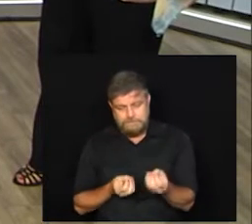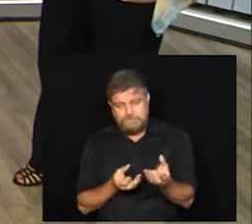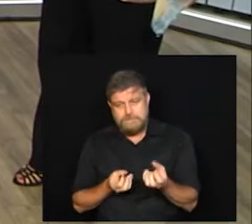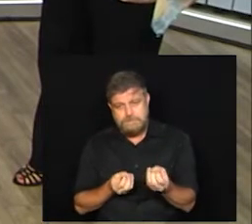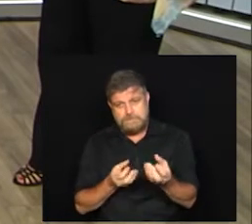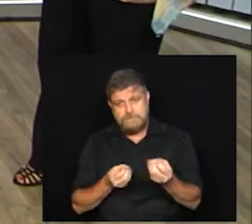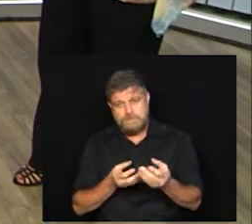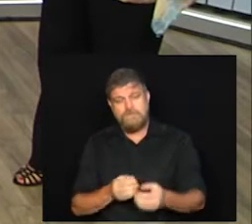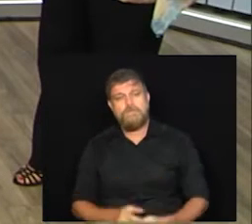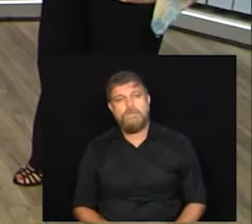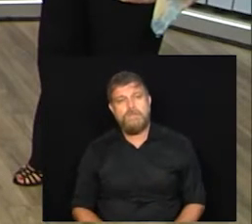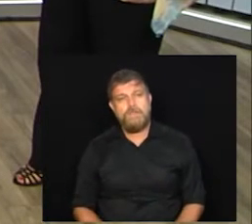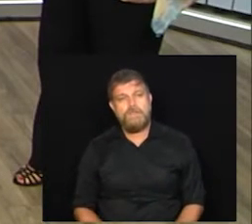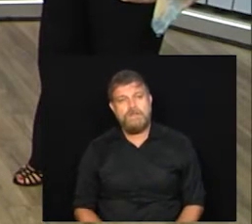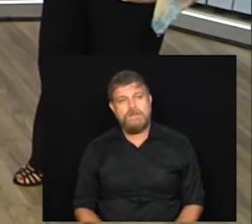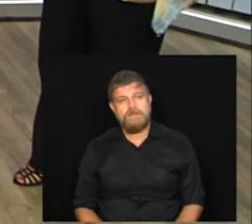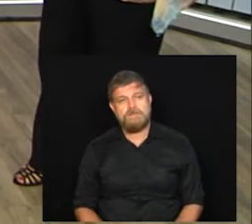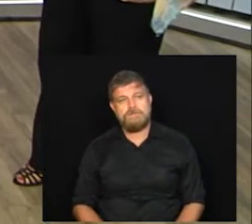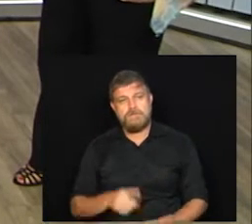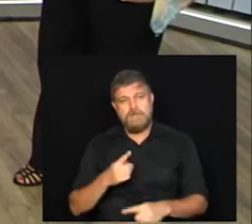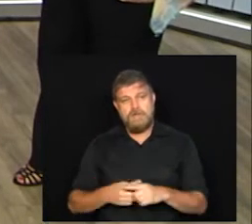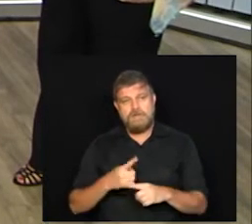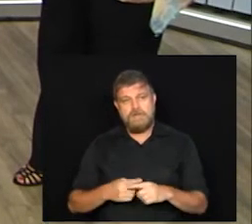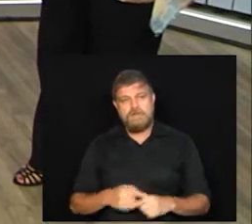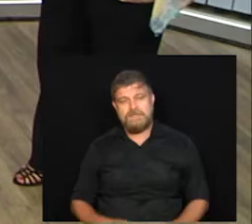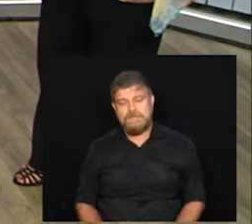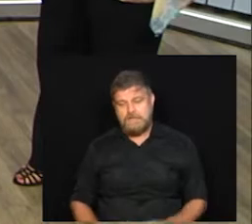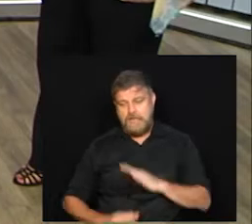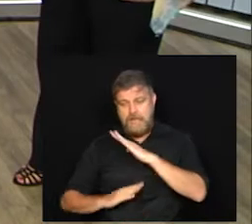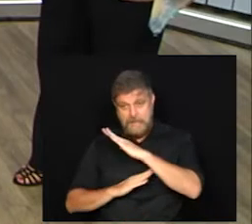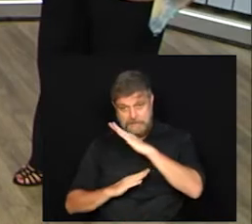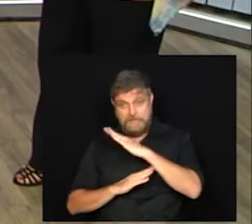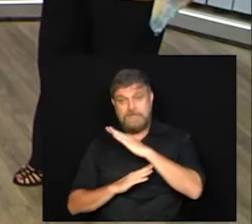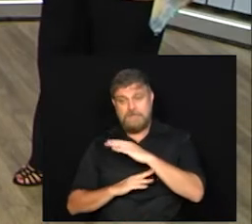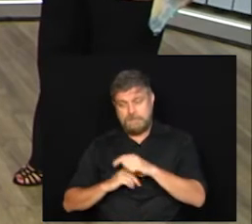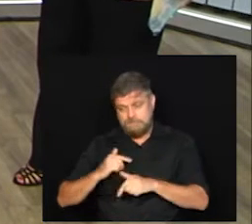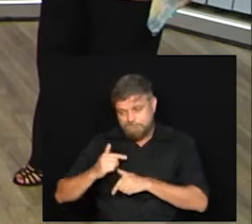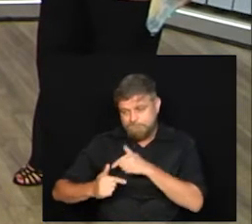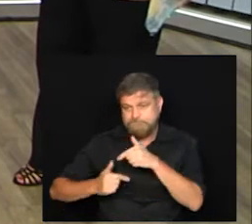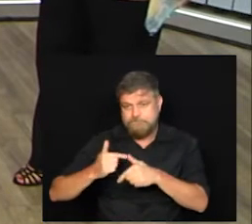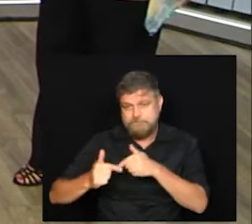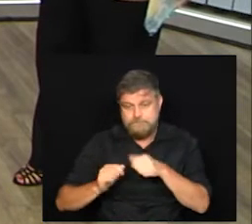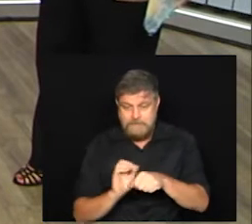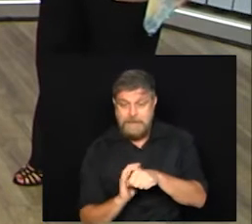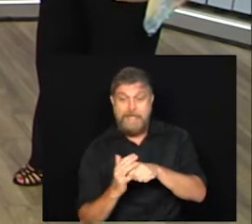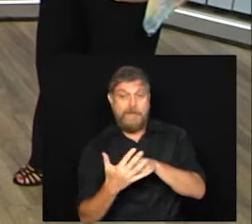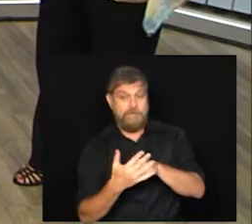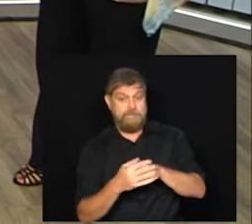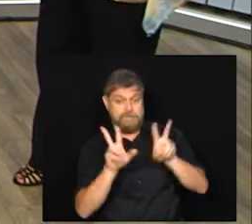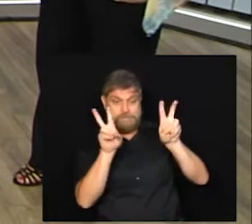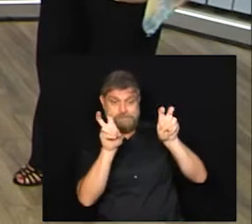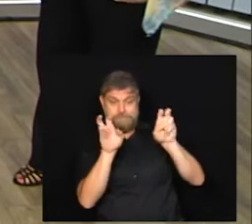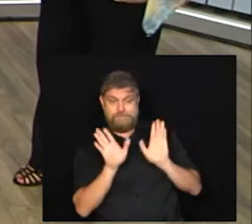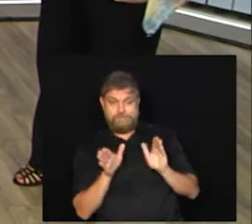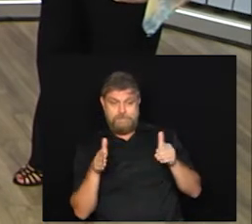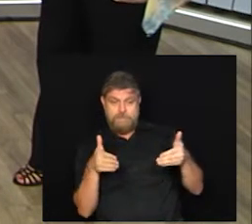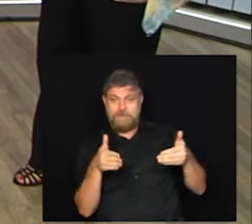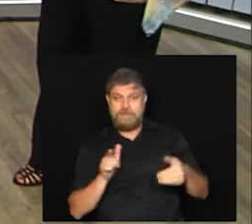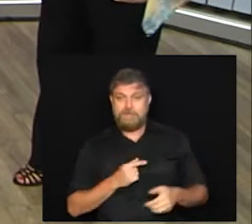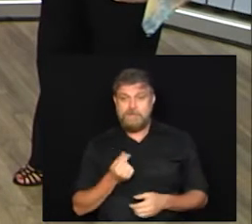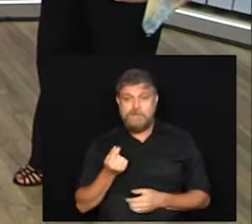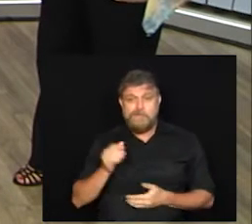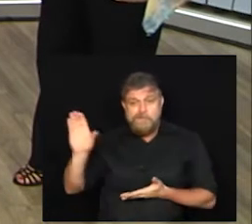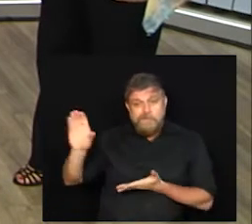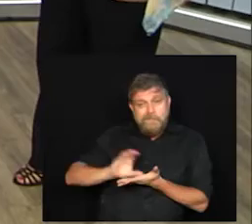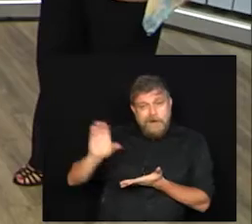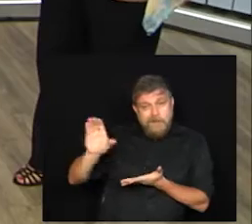da Câmara de Campinas, porque a Câmara ela segue se movimentando em relação à Covid-19 para buscar mais recursos para a